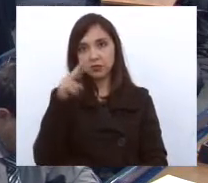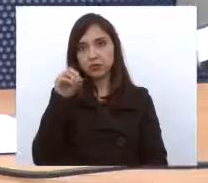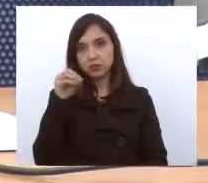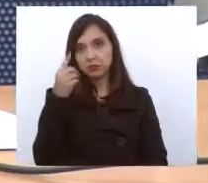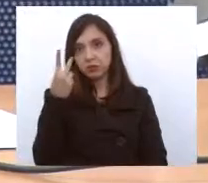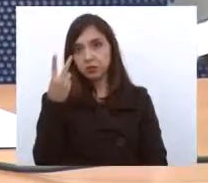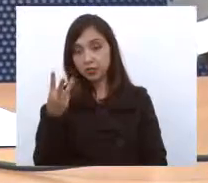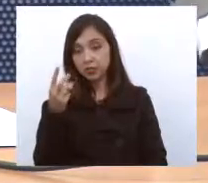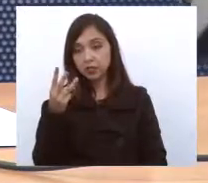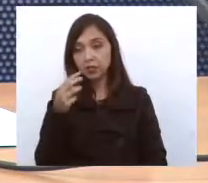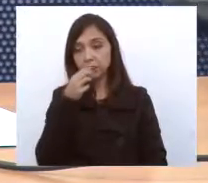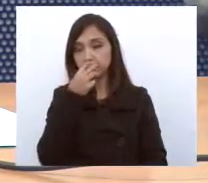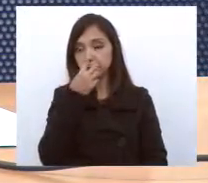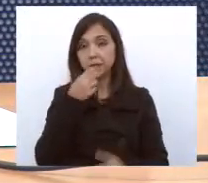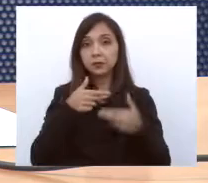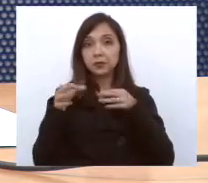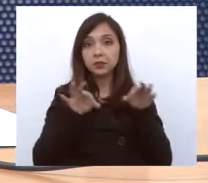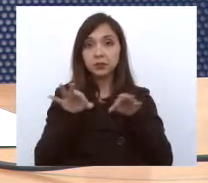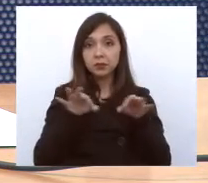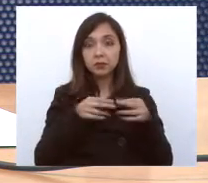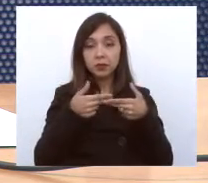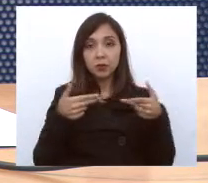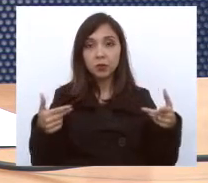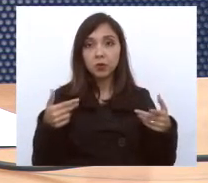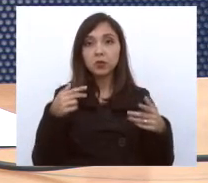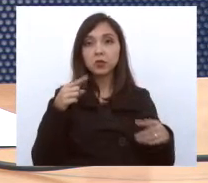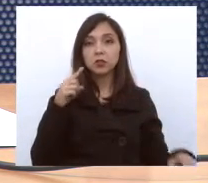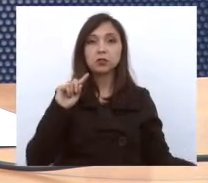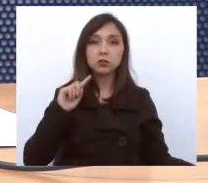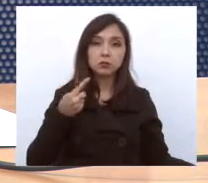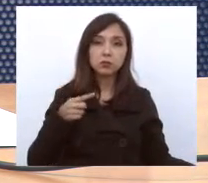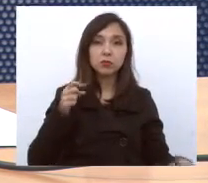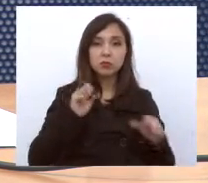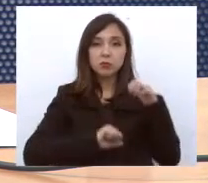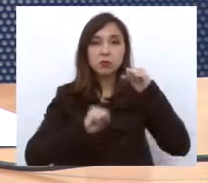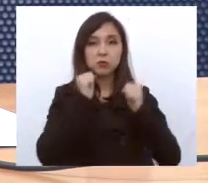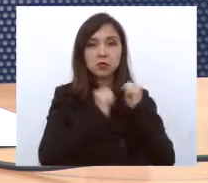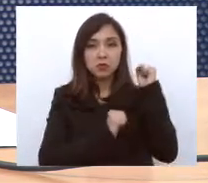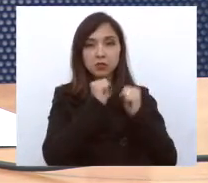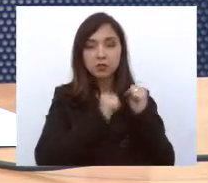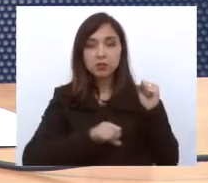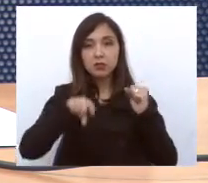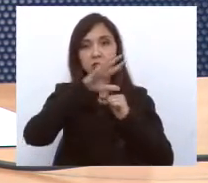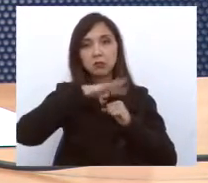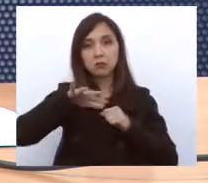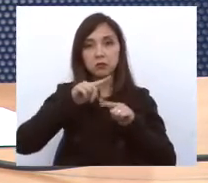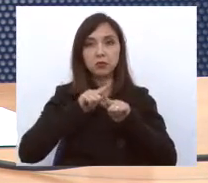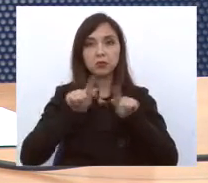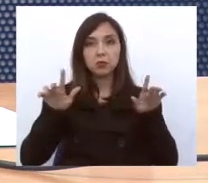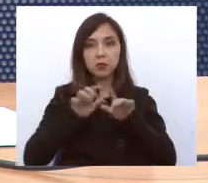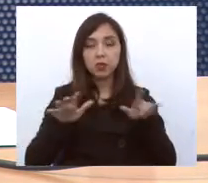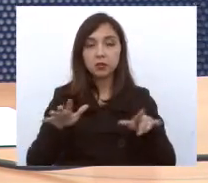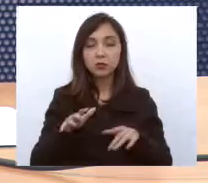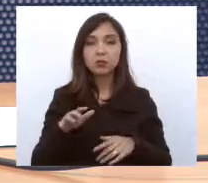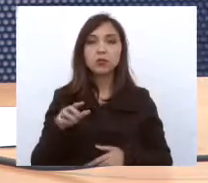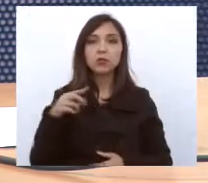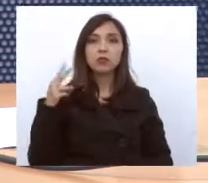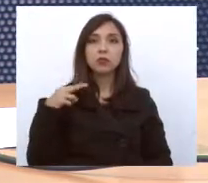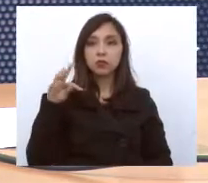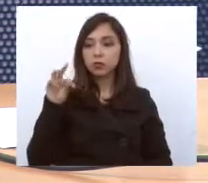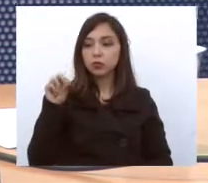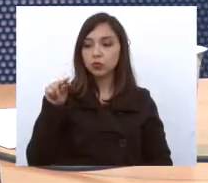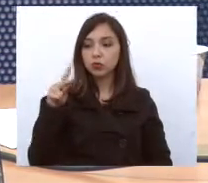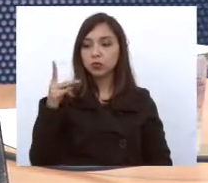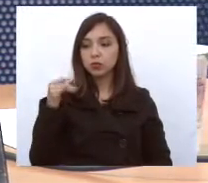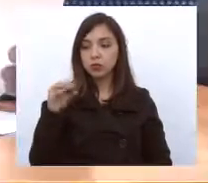2471/2013. Medidas que visem coibir os efeitos causados pela poluição industrial no âmbito do município de Guarulhos. Autor, Toninho da